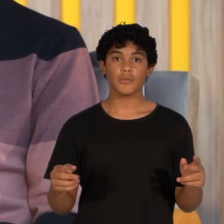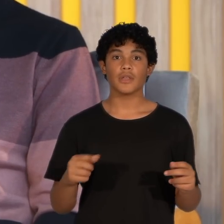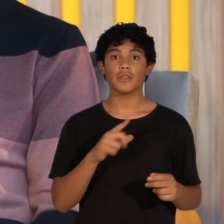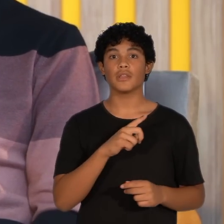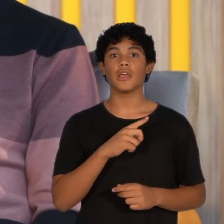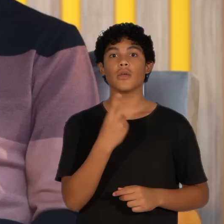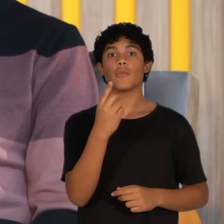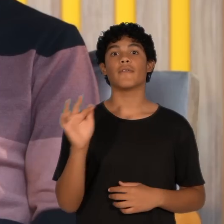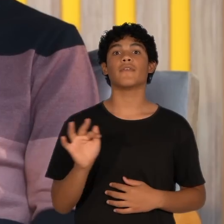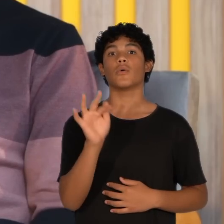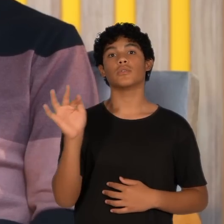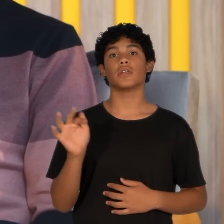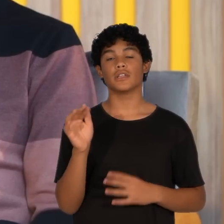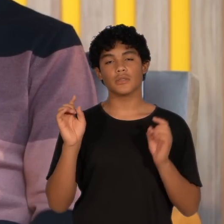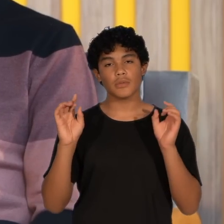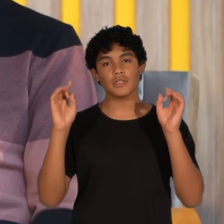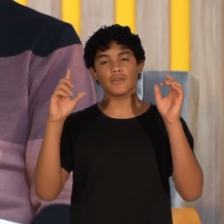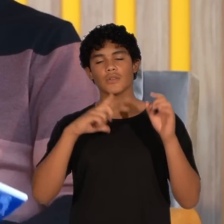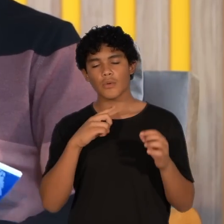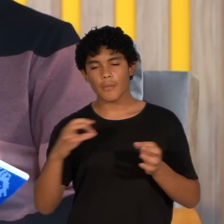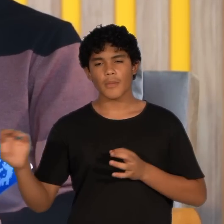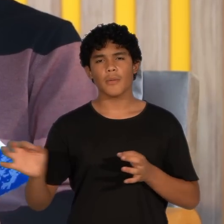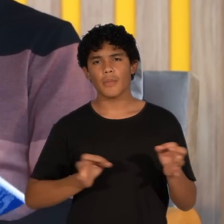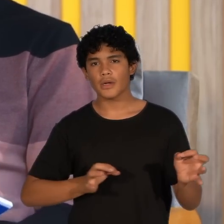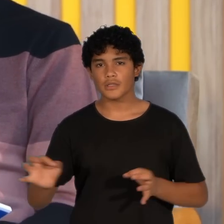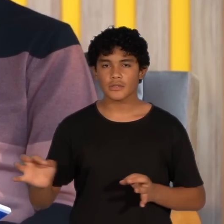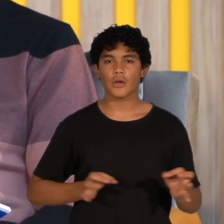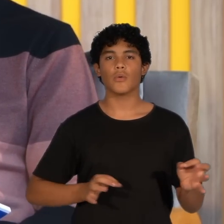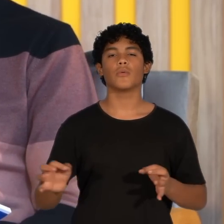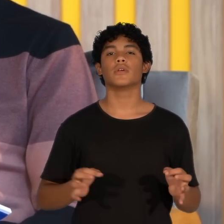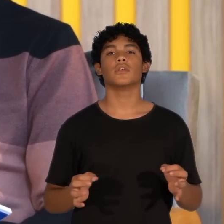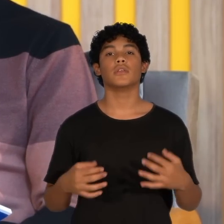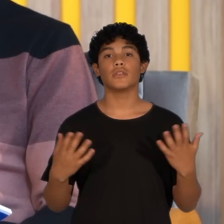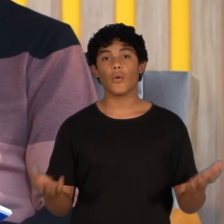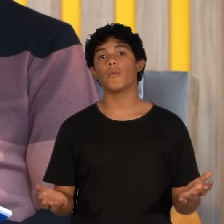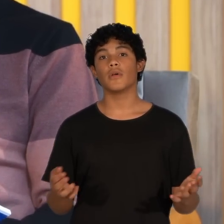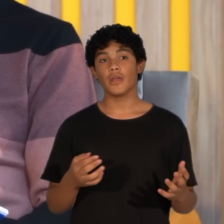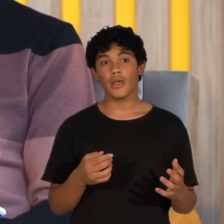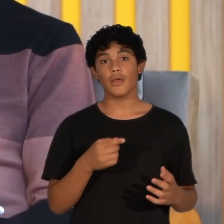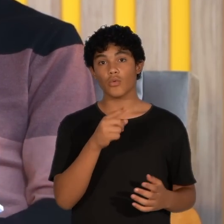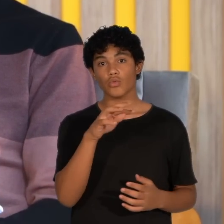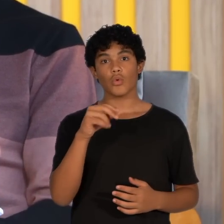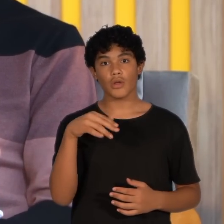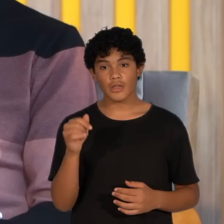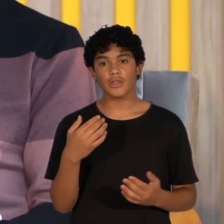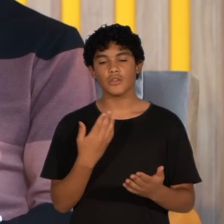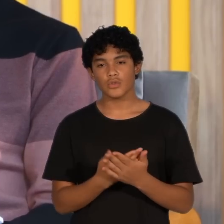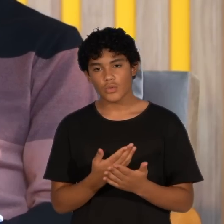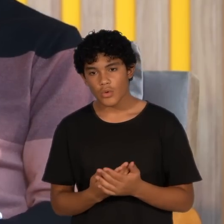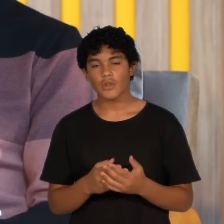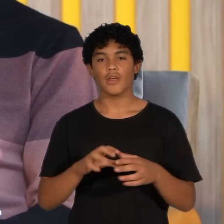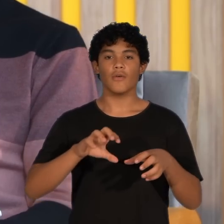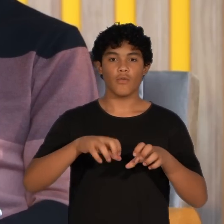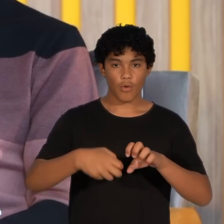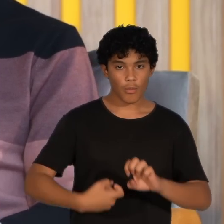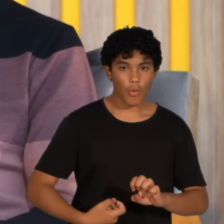não. Tem uma faculdade para isso, tem toda uma preparação para isso, tá? Então, ele vai estudar,